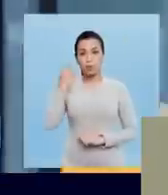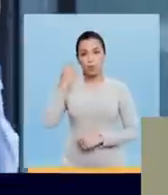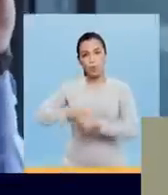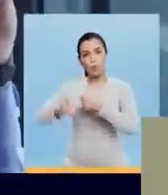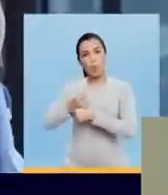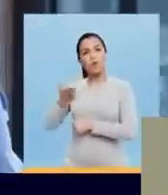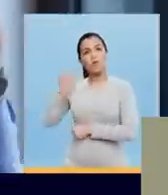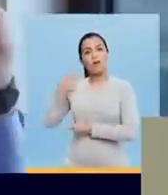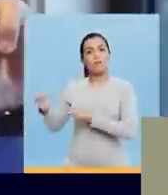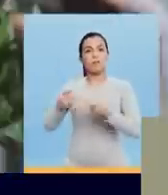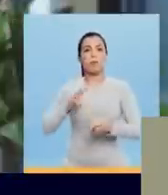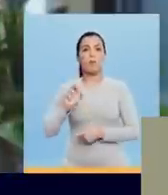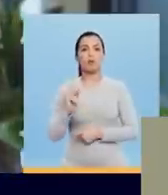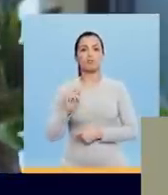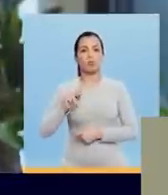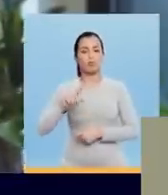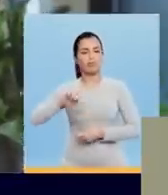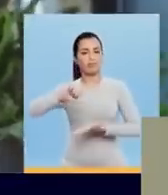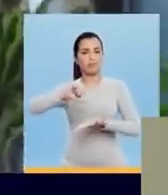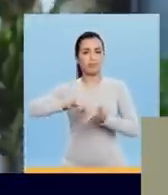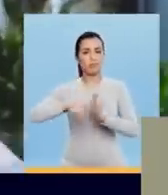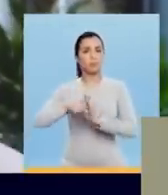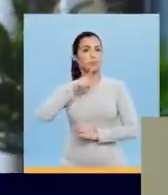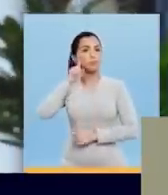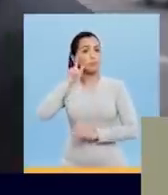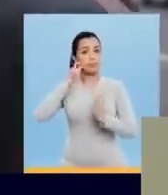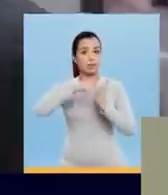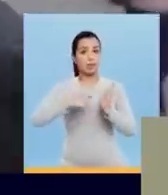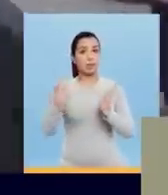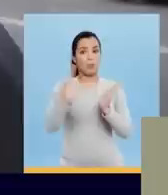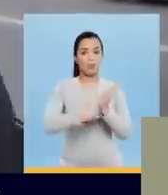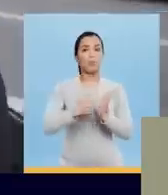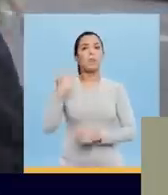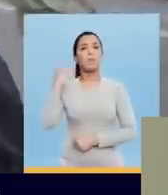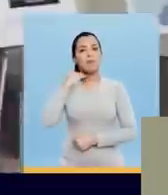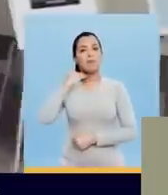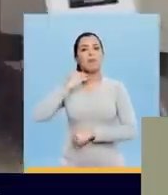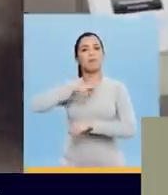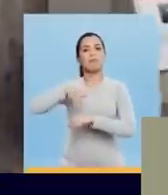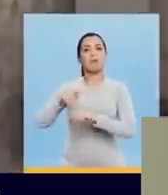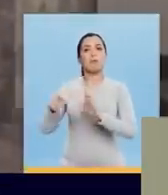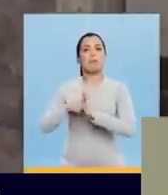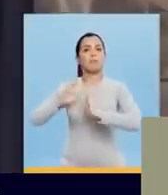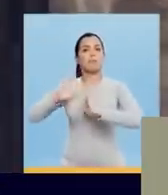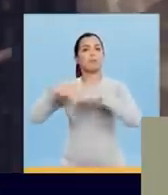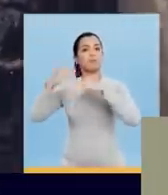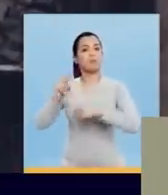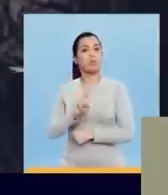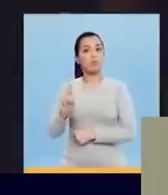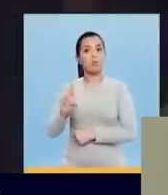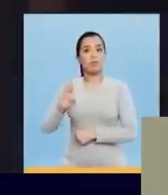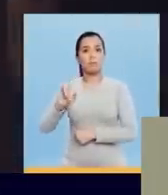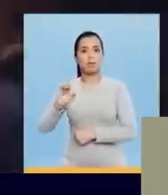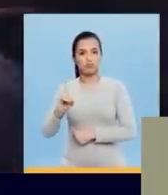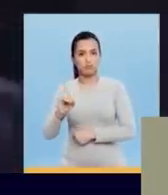Há pouco mais de um ano atrás, eu vim a Washington, capital dos Estados Unidos, para assinar um contrato com o Banco Interamericano de